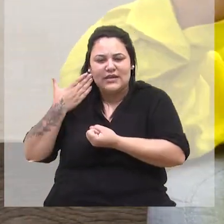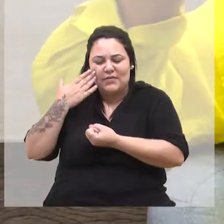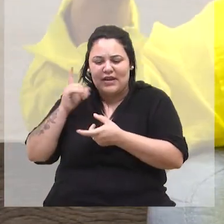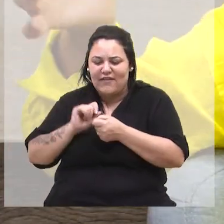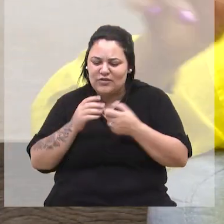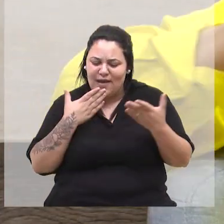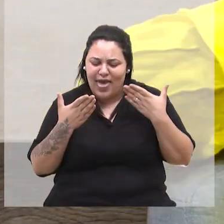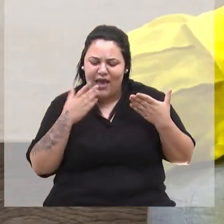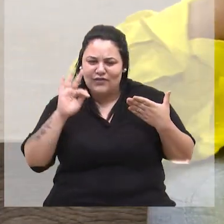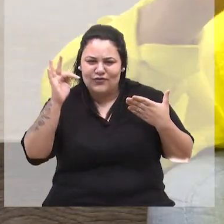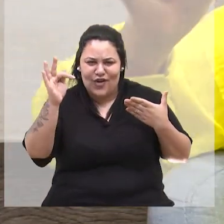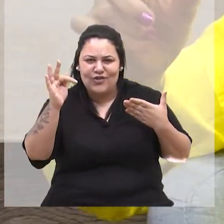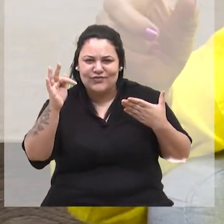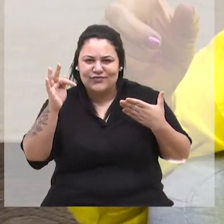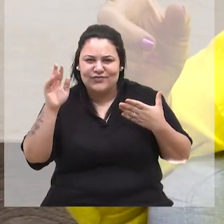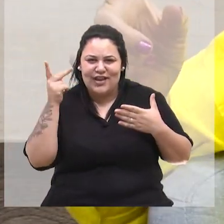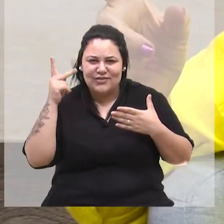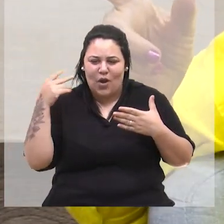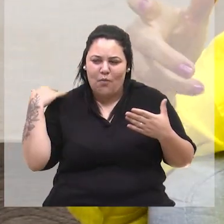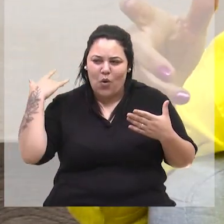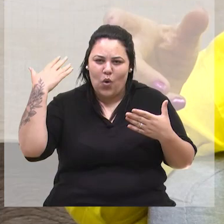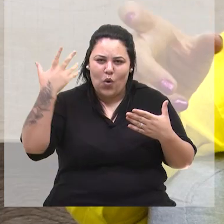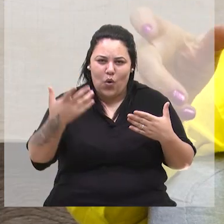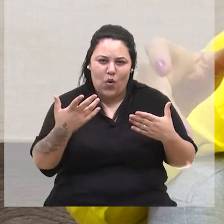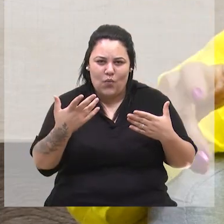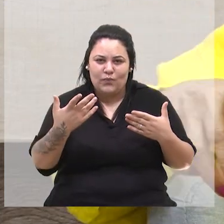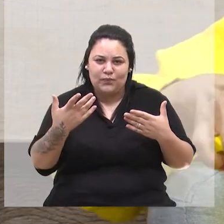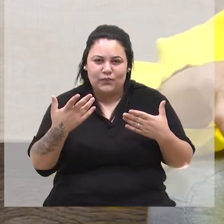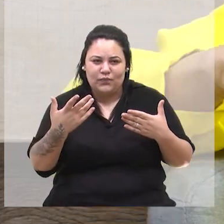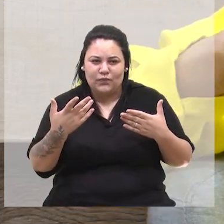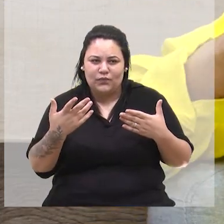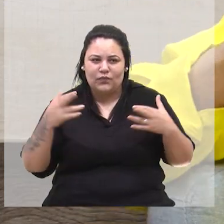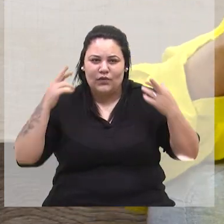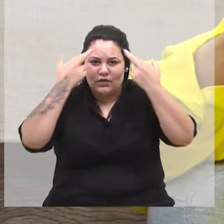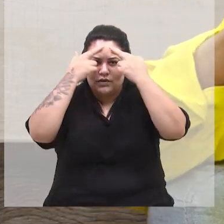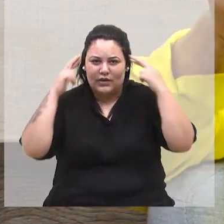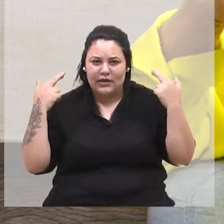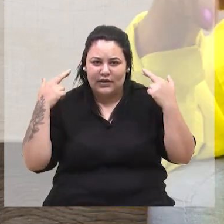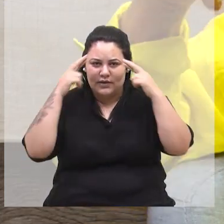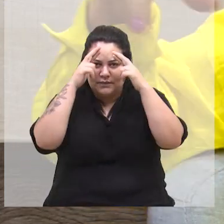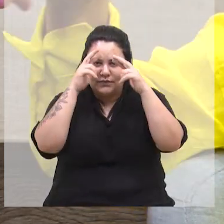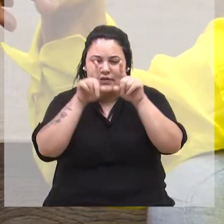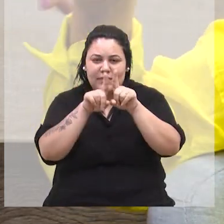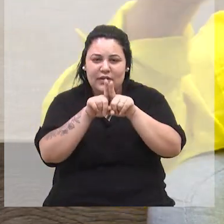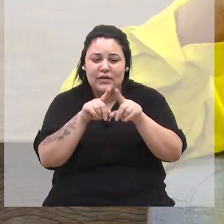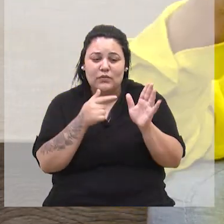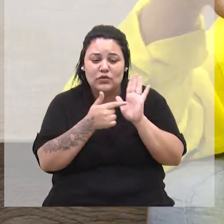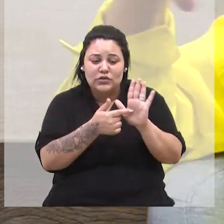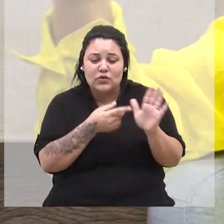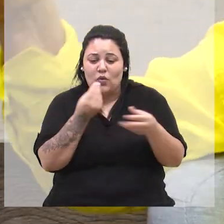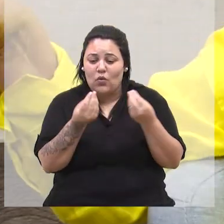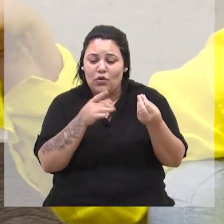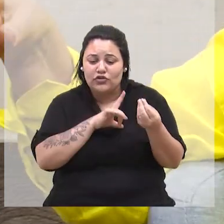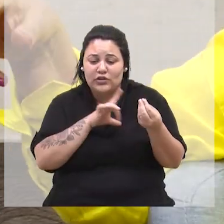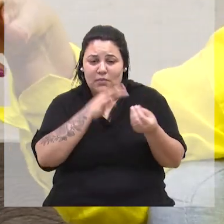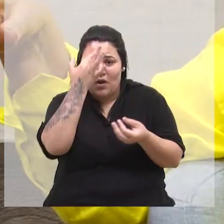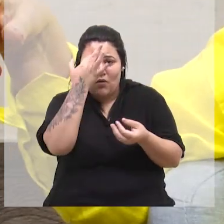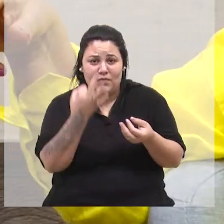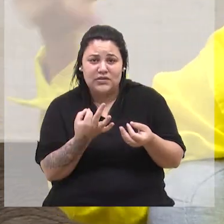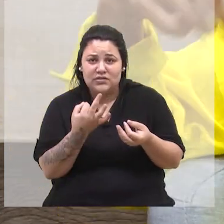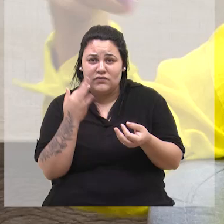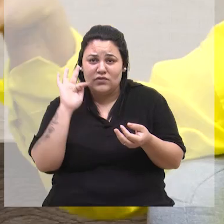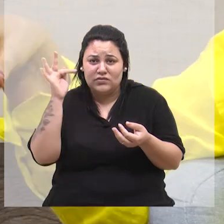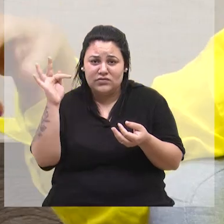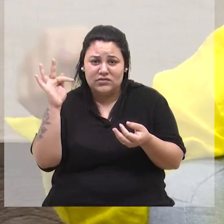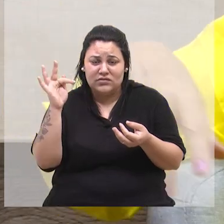dos filósofos na história da filosofia grega, em especial, mostrando como nós temos uma compreensão filosófica